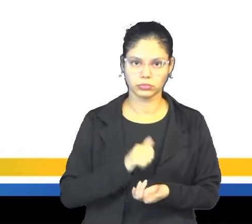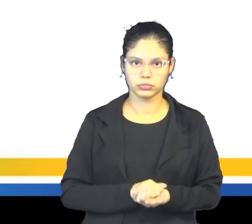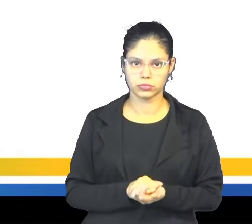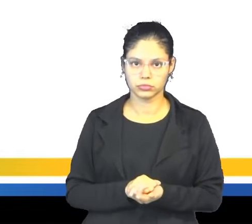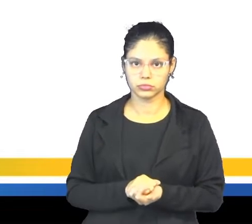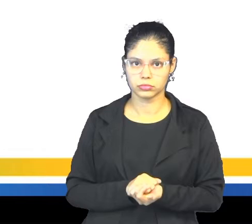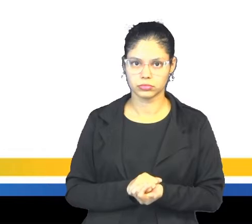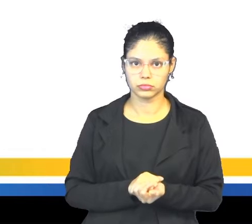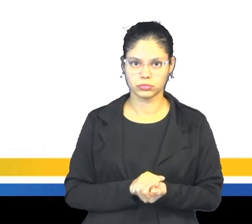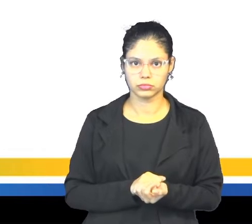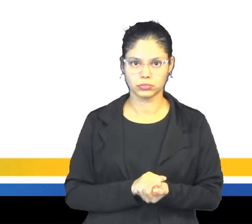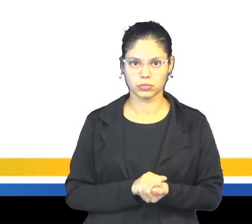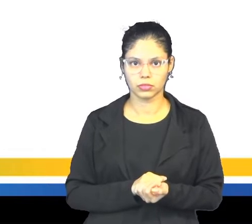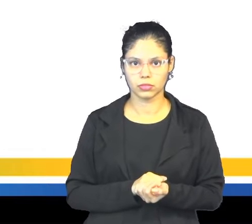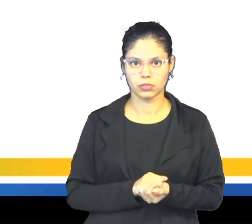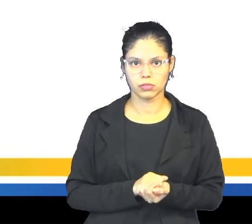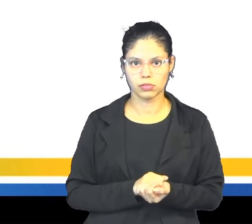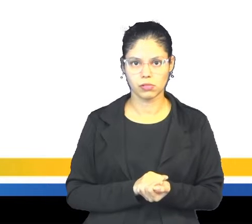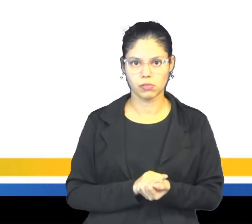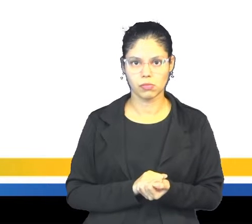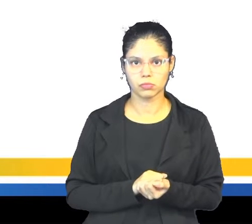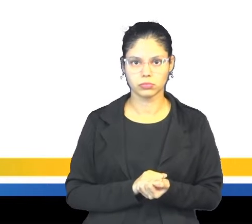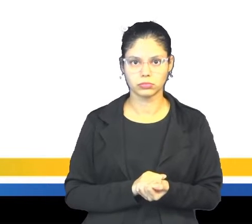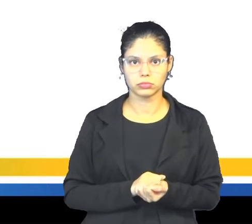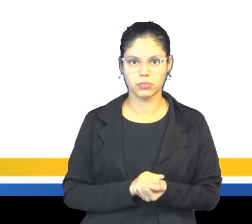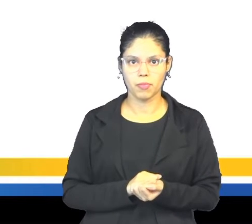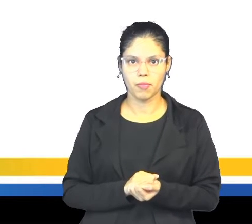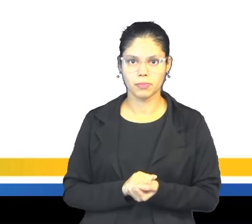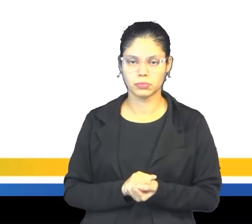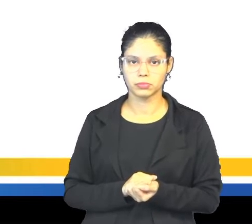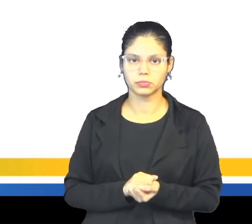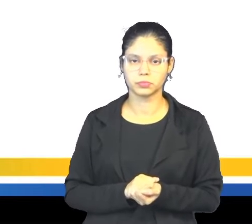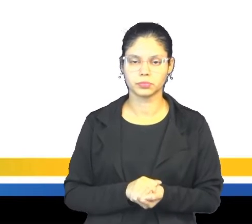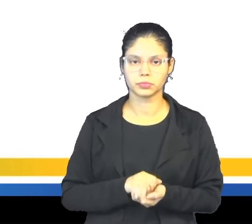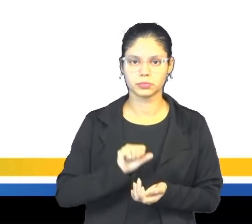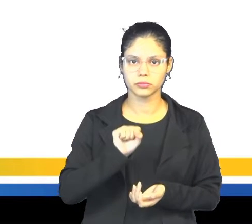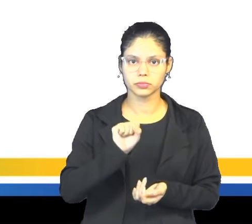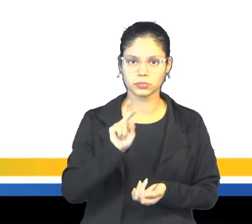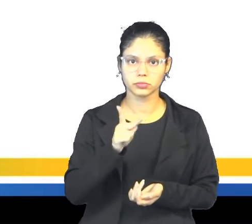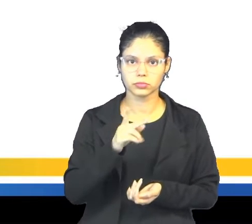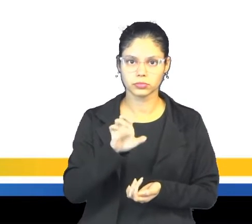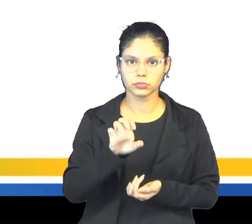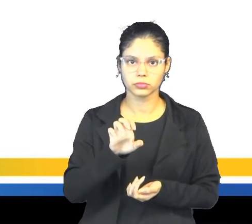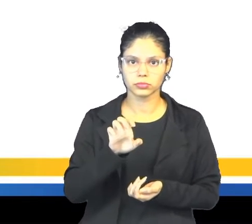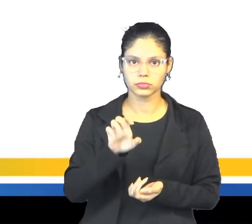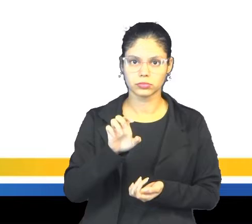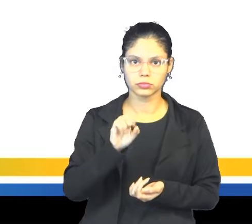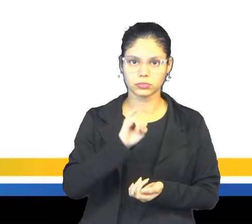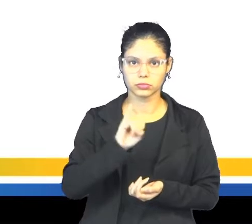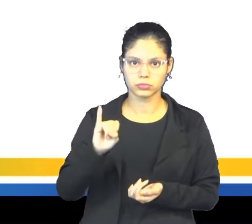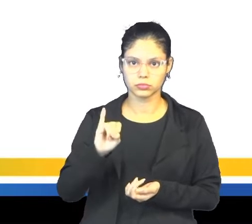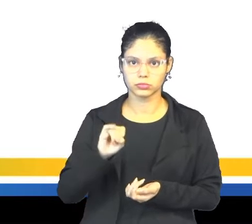temos she will, né? E aí na forma contraída nós iremos utilizar she'll.